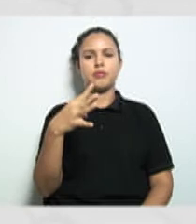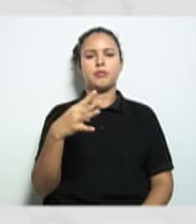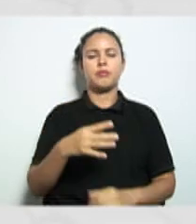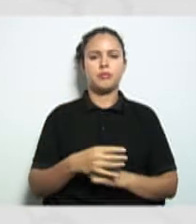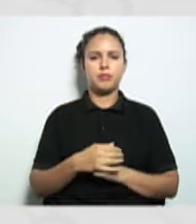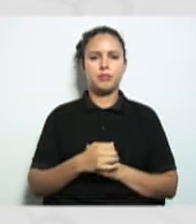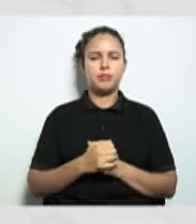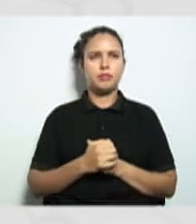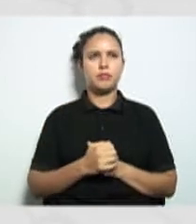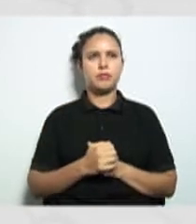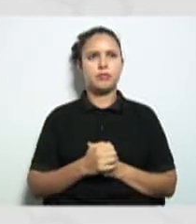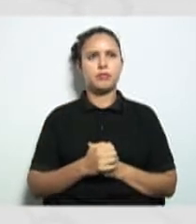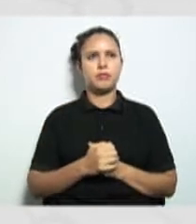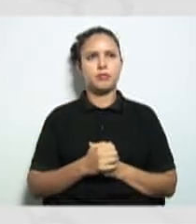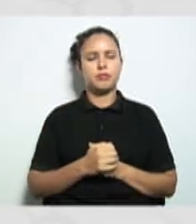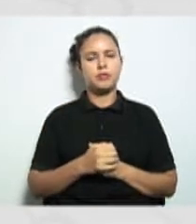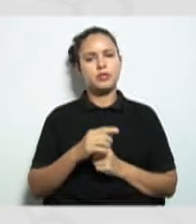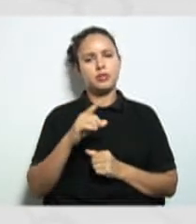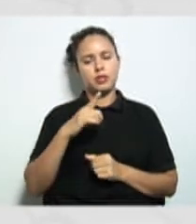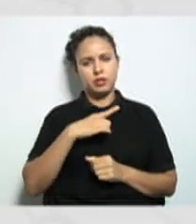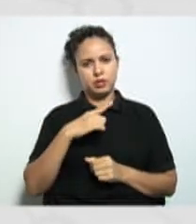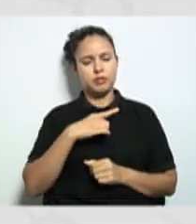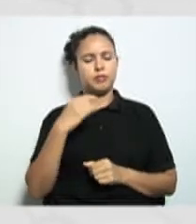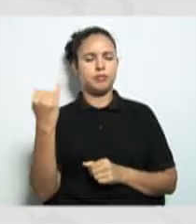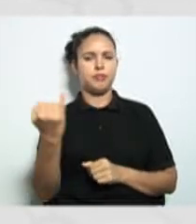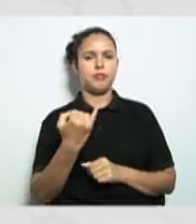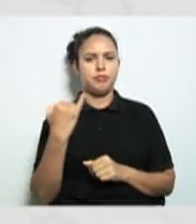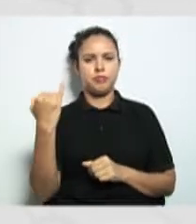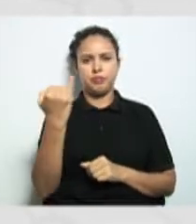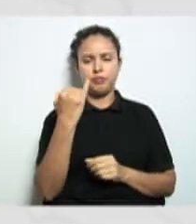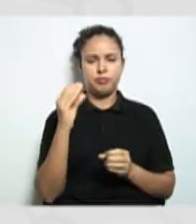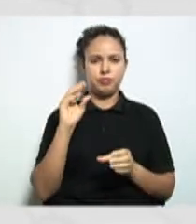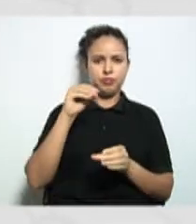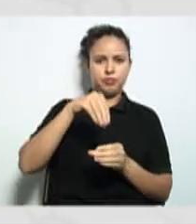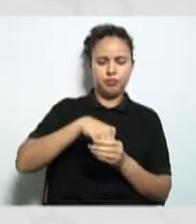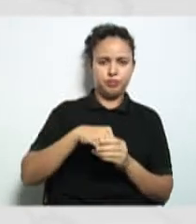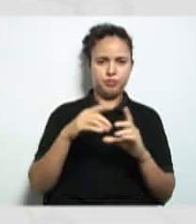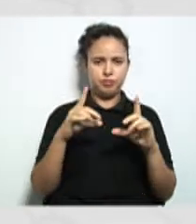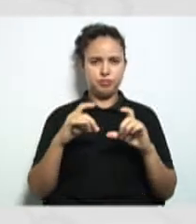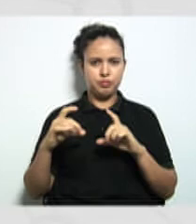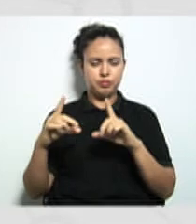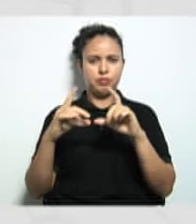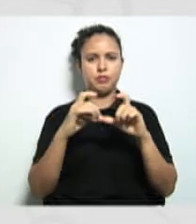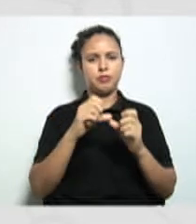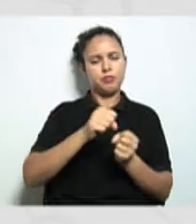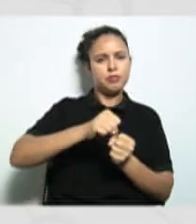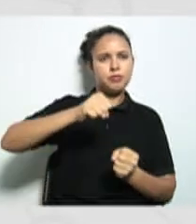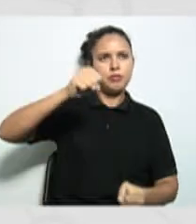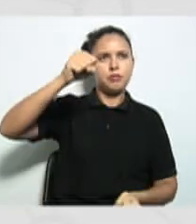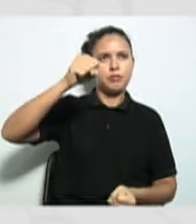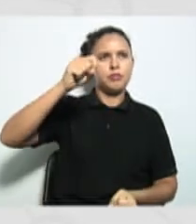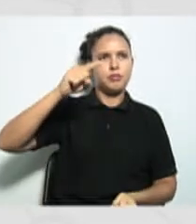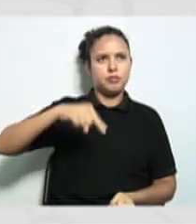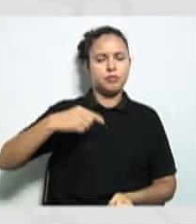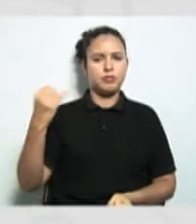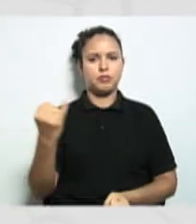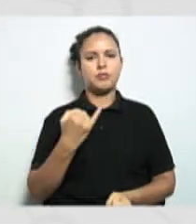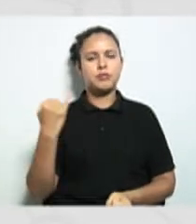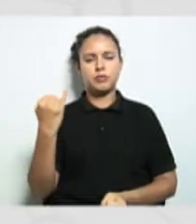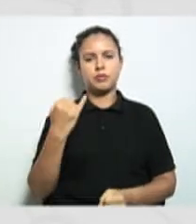elementos gráficos em um banner são muito importantes. Elementos gráficos em comunicações científicas são importantes.